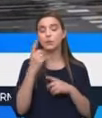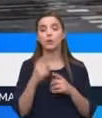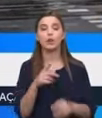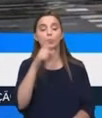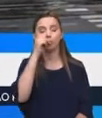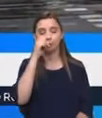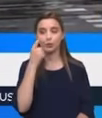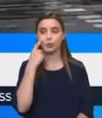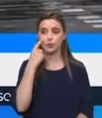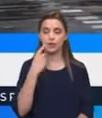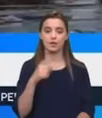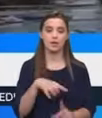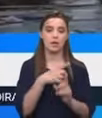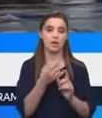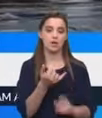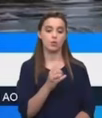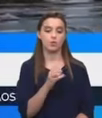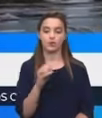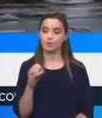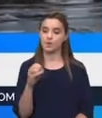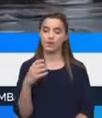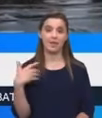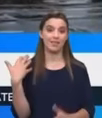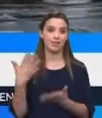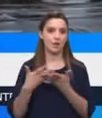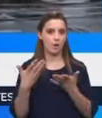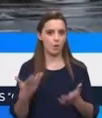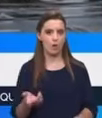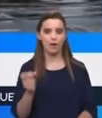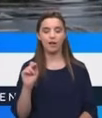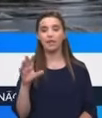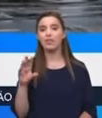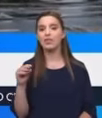e cujo nos últimos 10 anos, sobretudo, e nos últimos 2 anos.